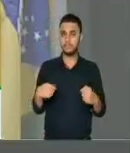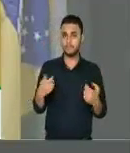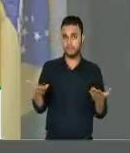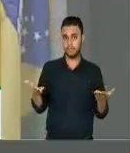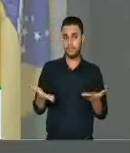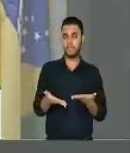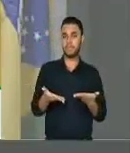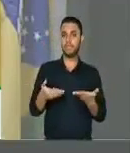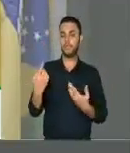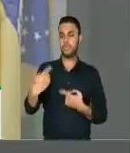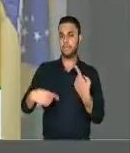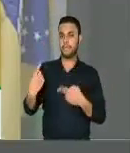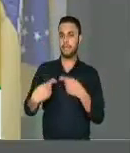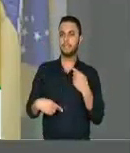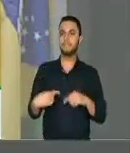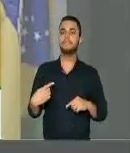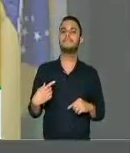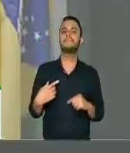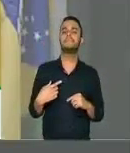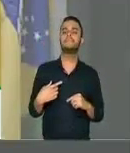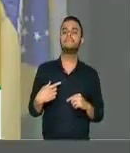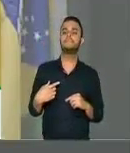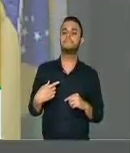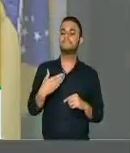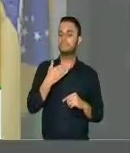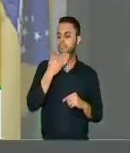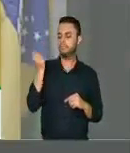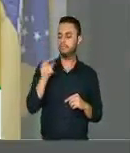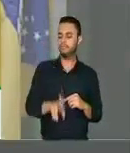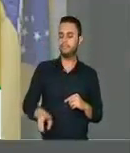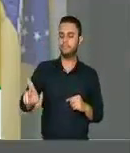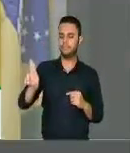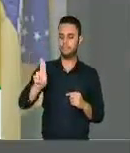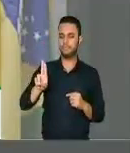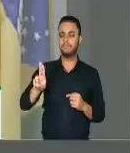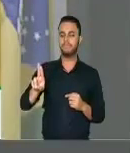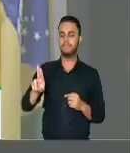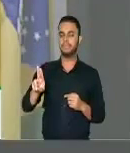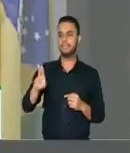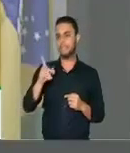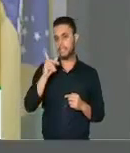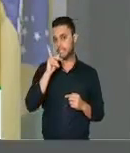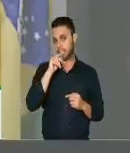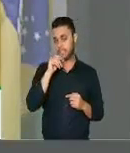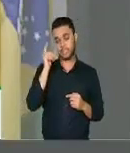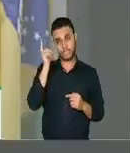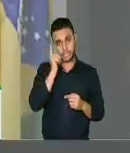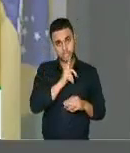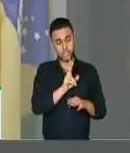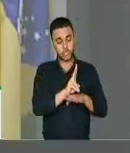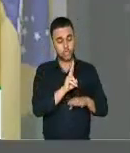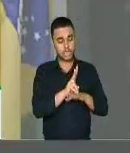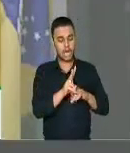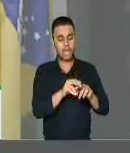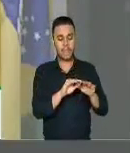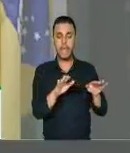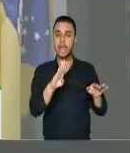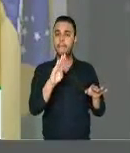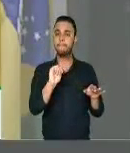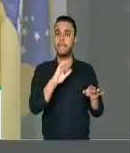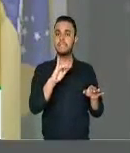momento, fazer um debate, né, de melhor uso da água, para a gente poder cuidar das nossas bacias